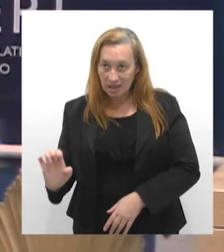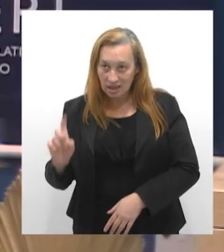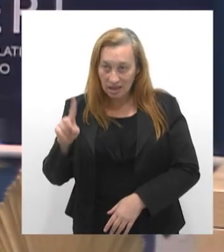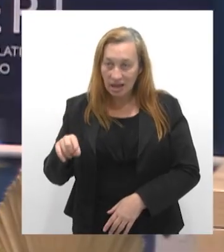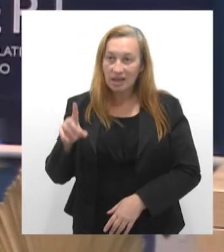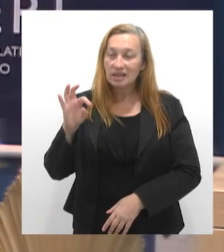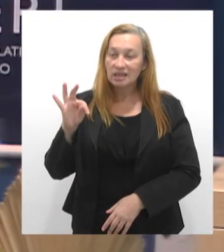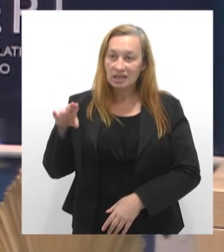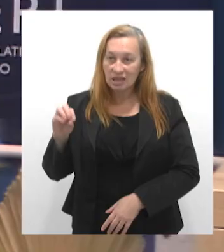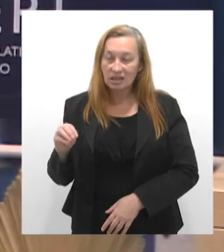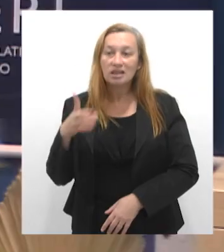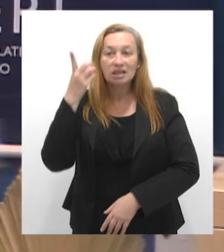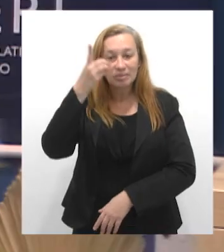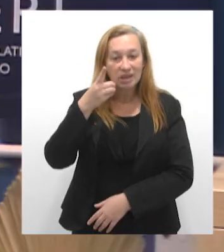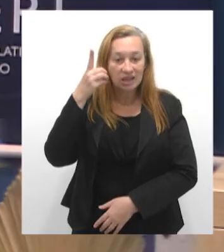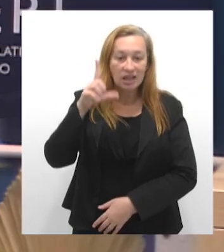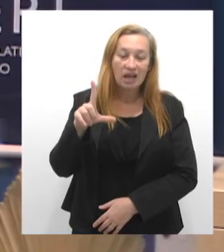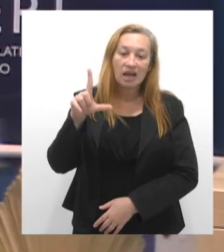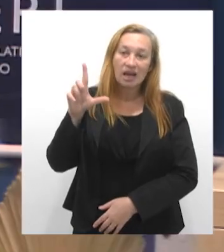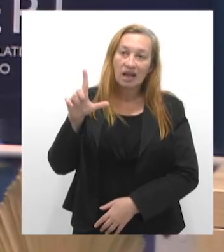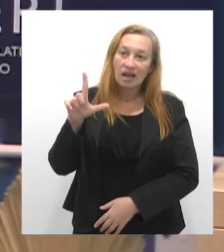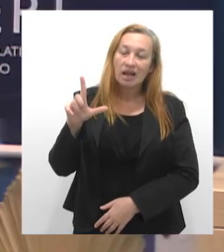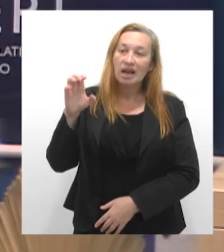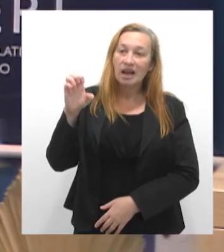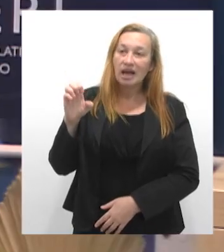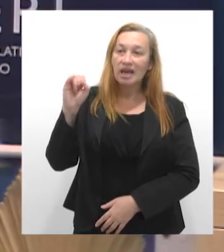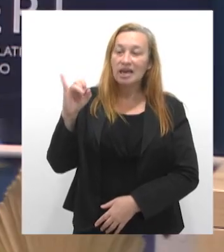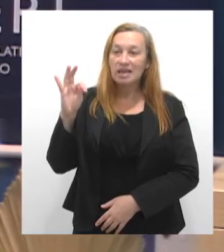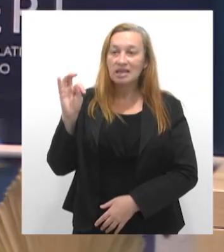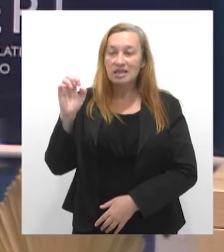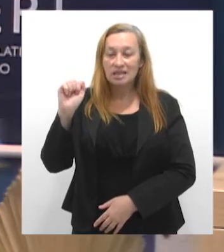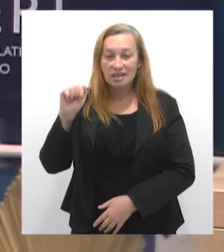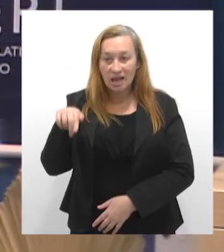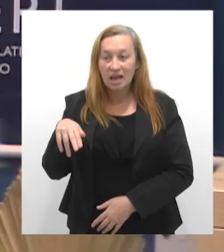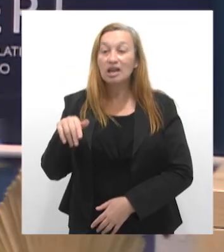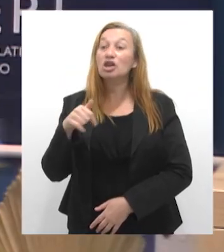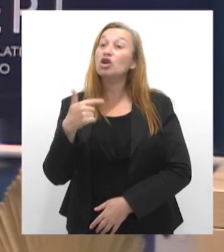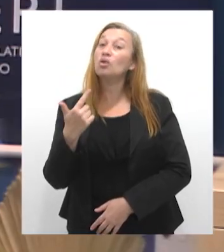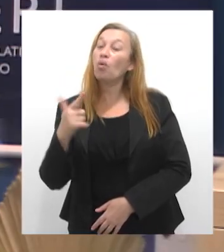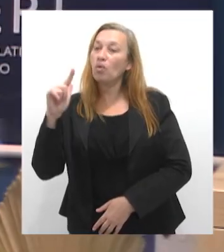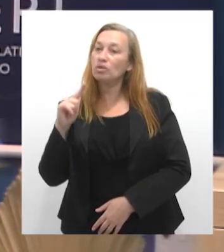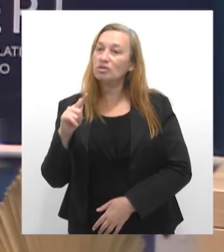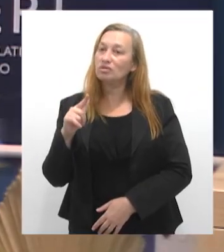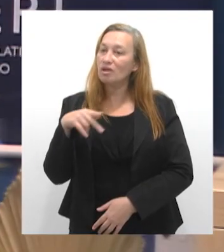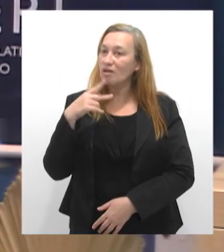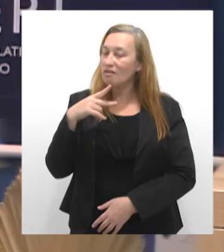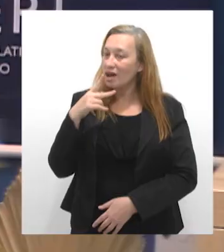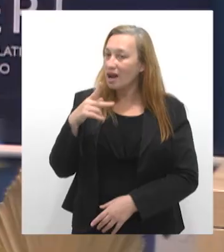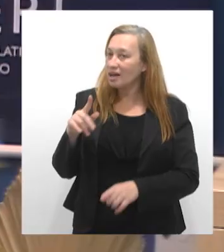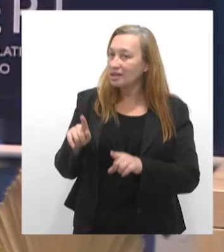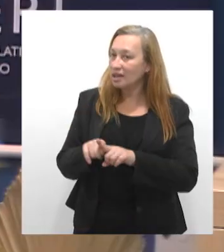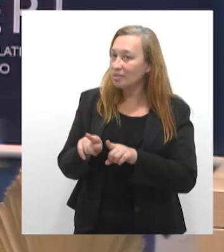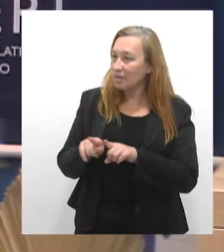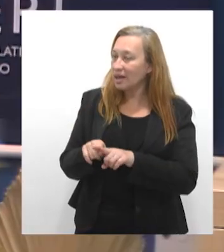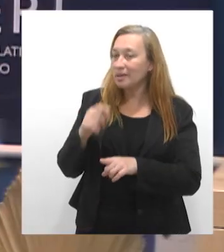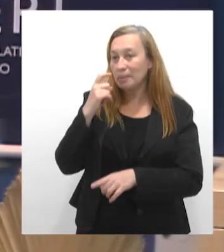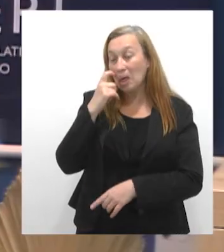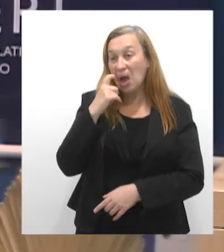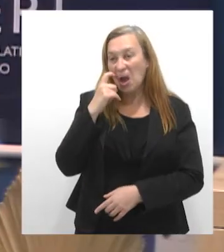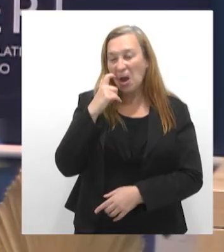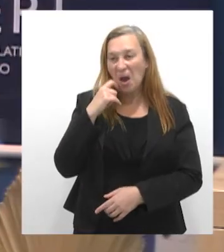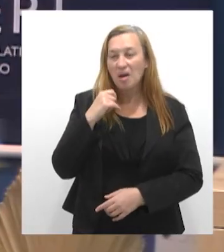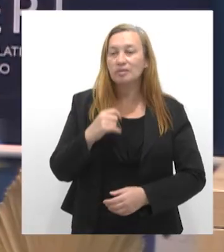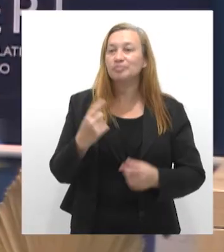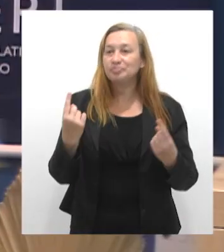Leidan, que estão na direção, e de tantos outros. E eu vou pegar um pedacinho da fala, não sei se já tem, mas